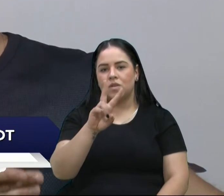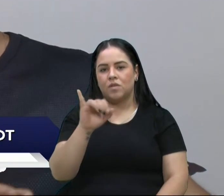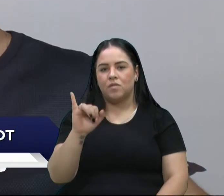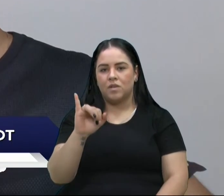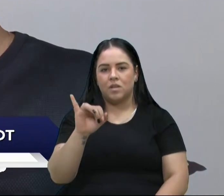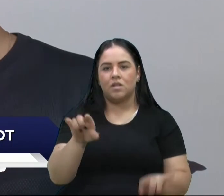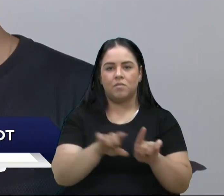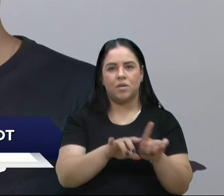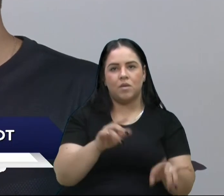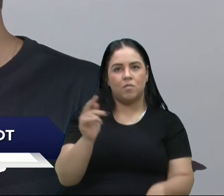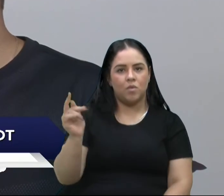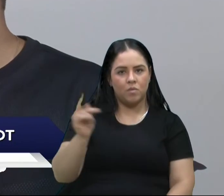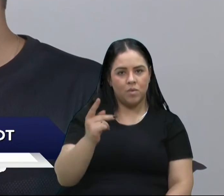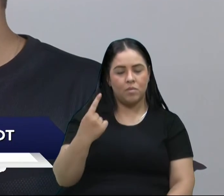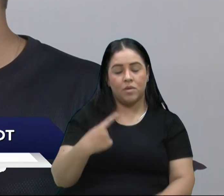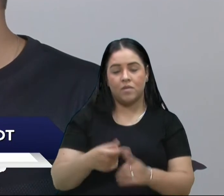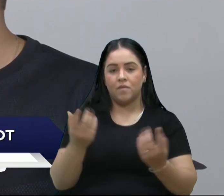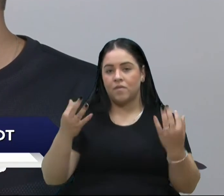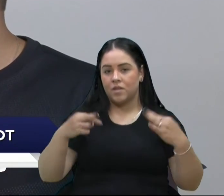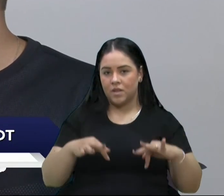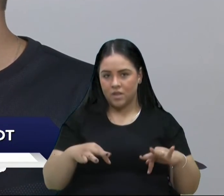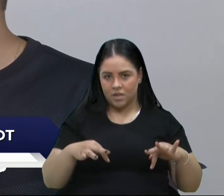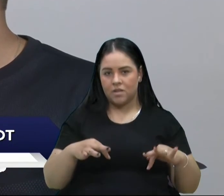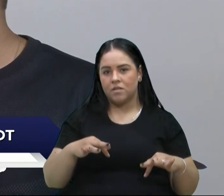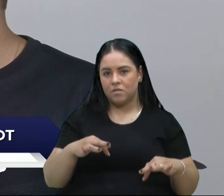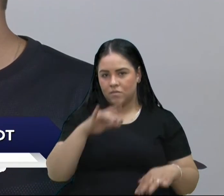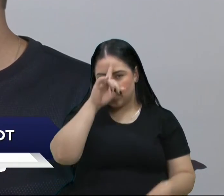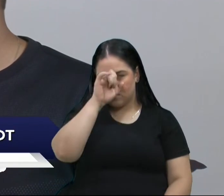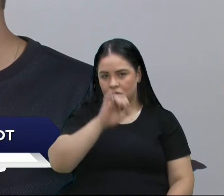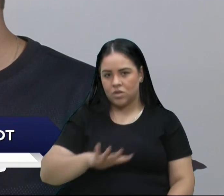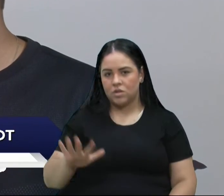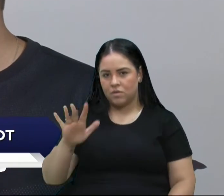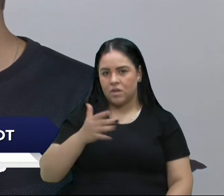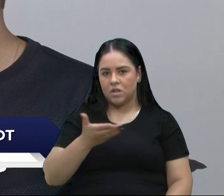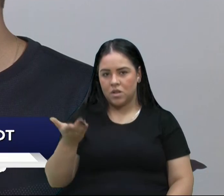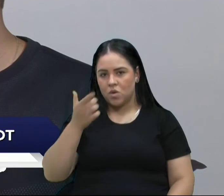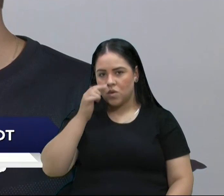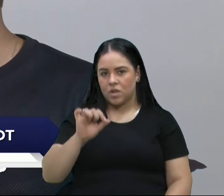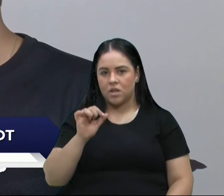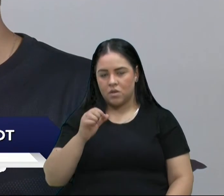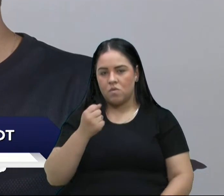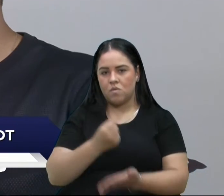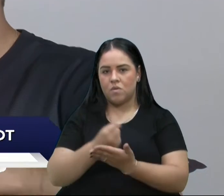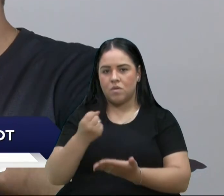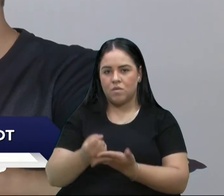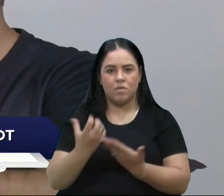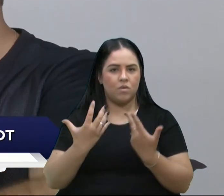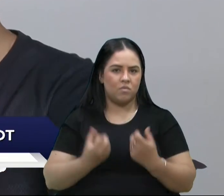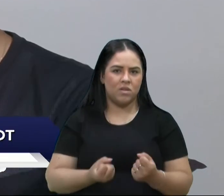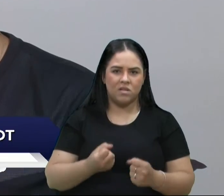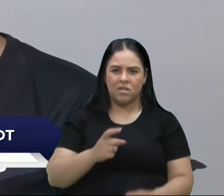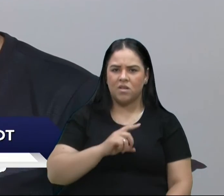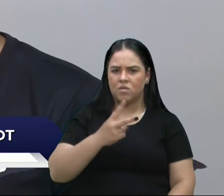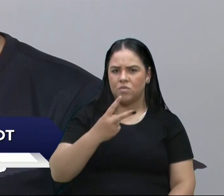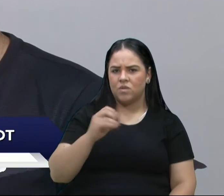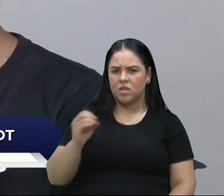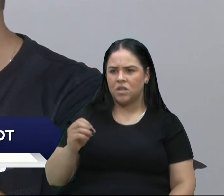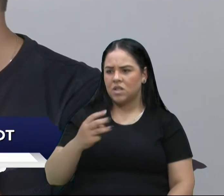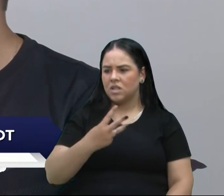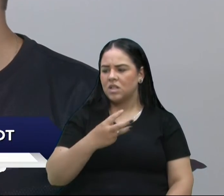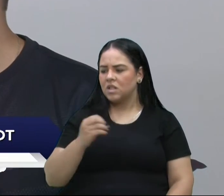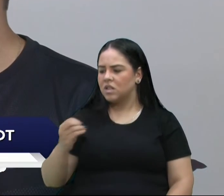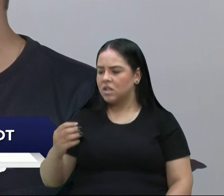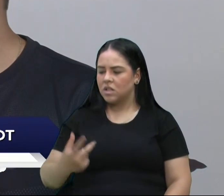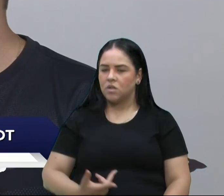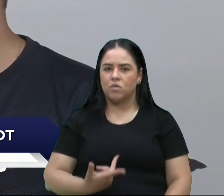já está esgotado os leitos no Hospital Geral, eles possam fazer o contrato e assumir essa... Nem que seja 200, 300 cirurgias, já